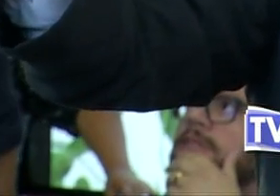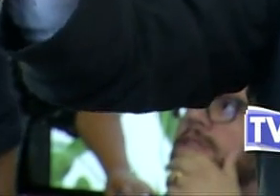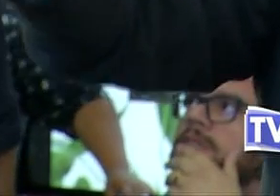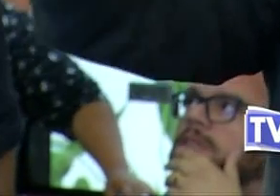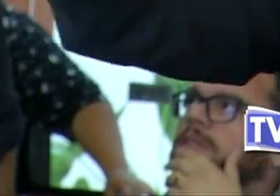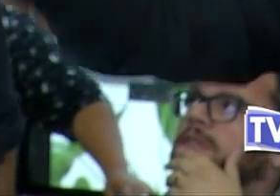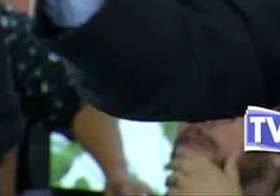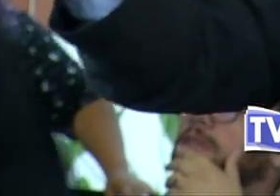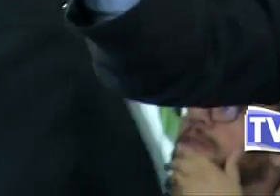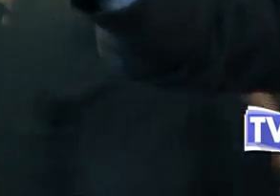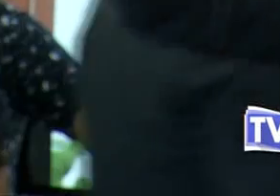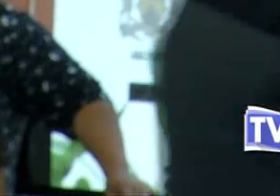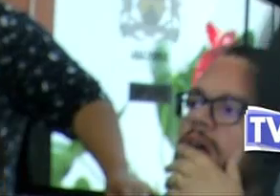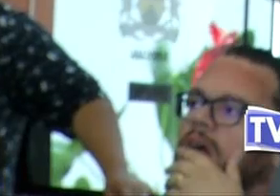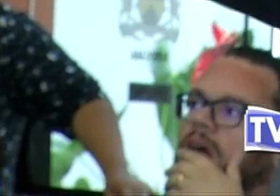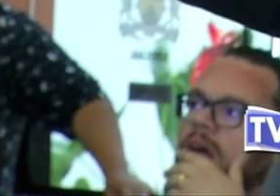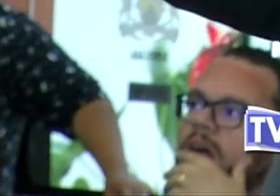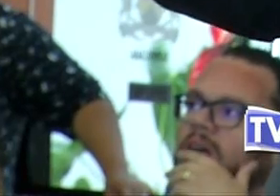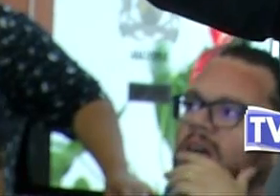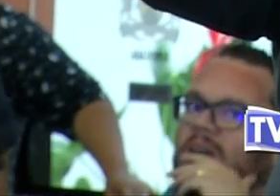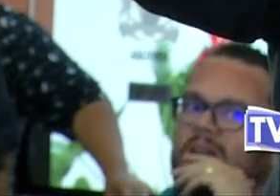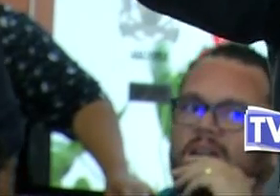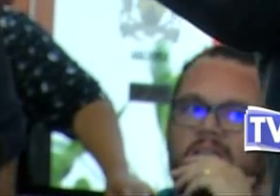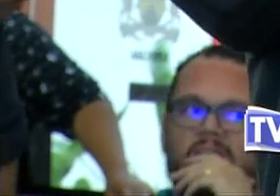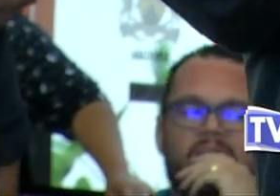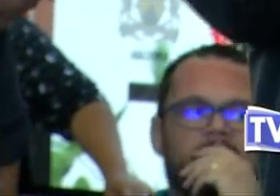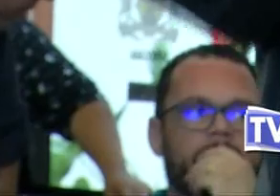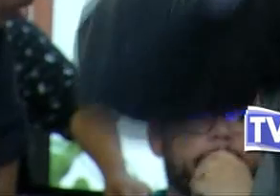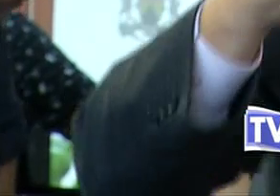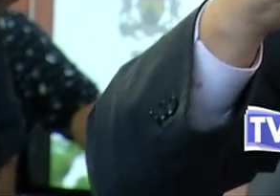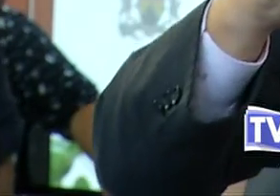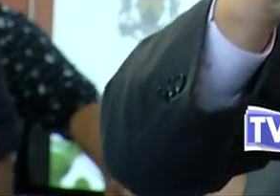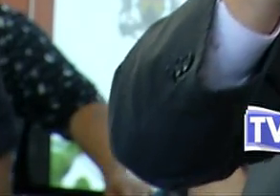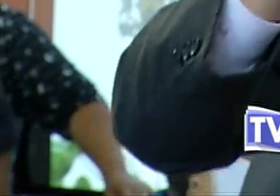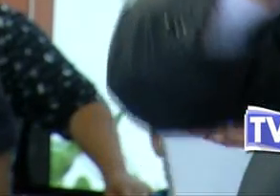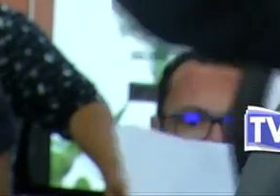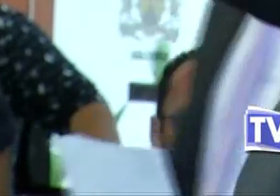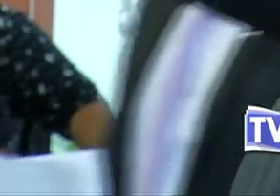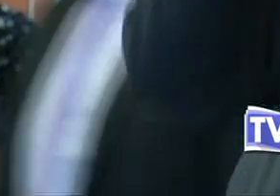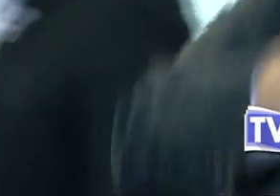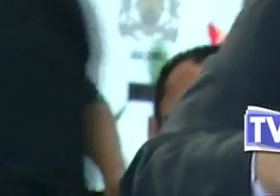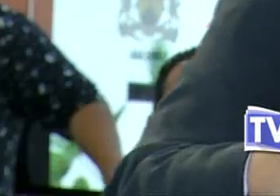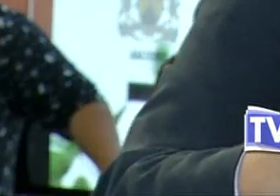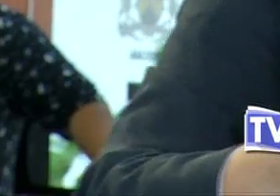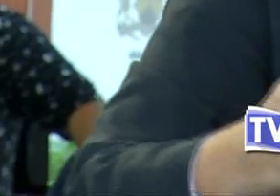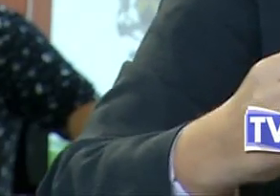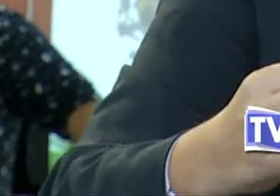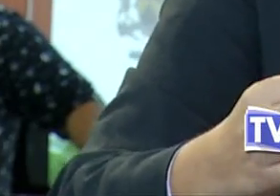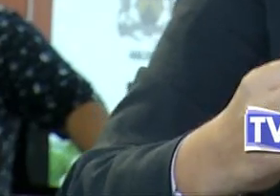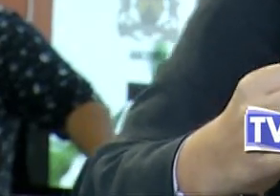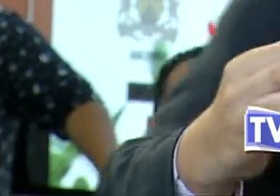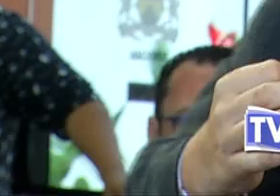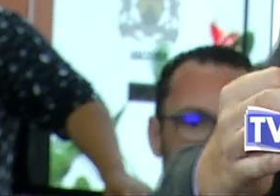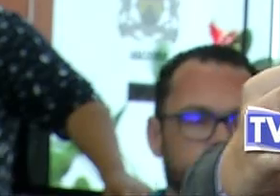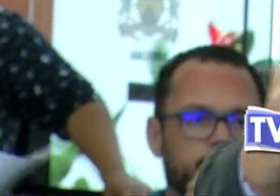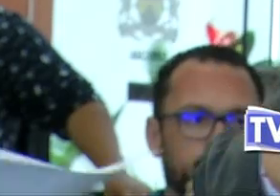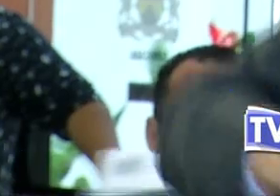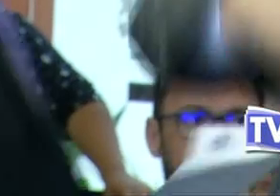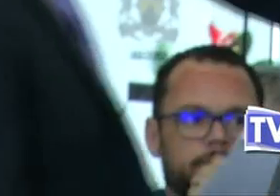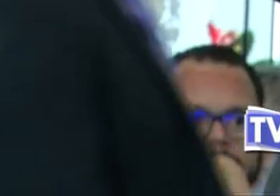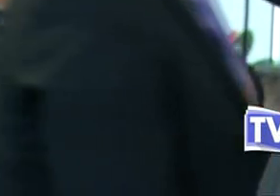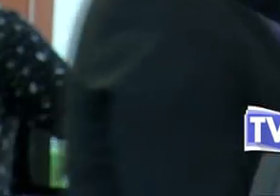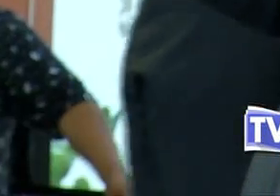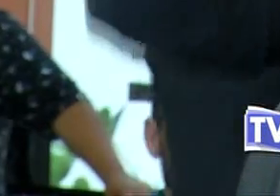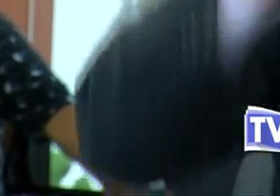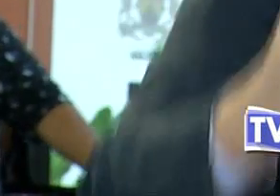pagando aluguel, um auxiliar, morando ali, a pessoa como é no Humberto de Campos, do lado da periferia de onde eu vim com muito orgulho,